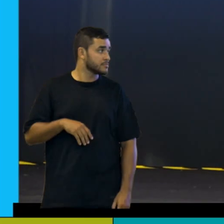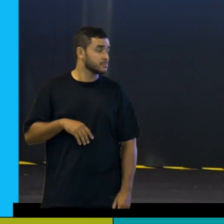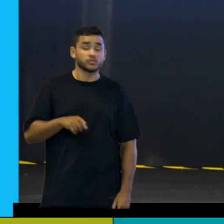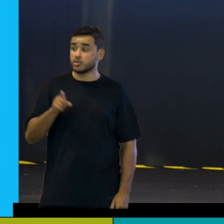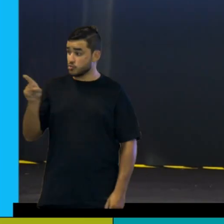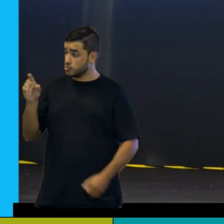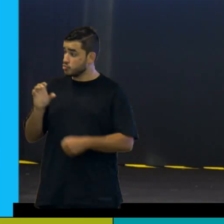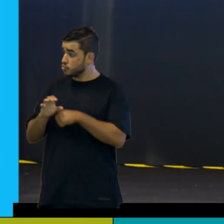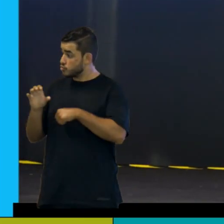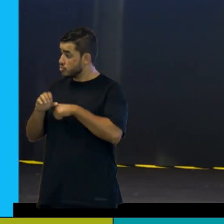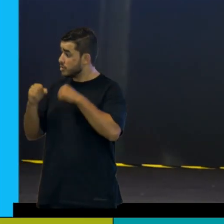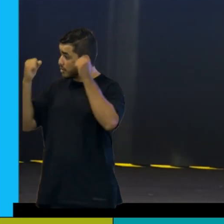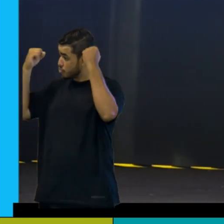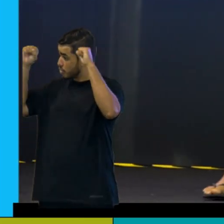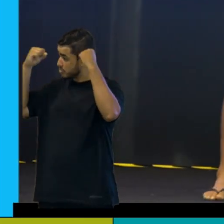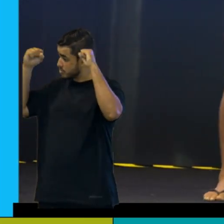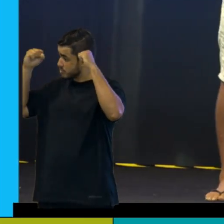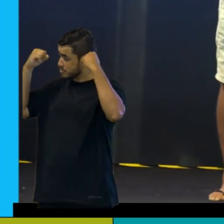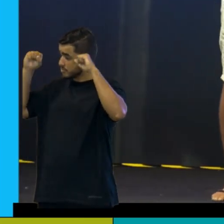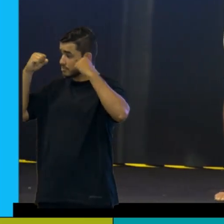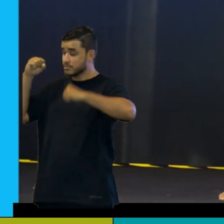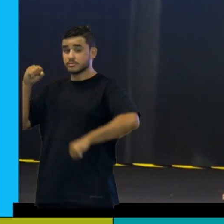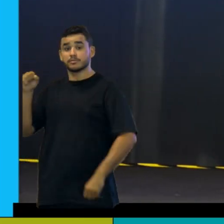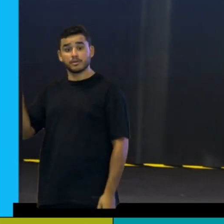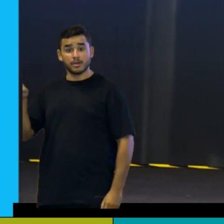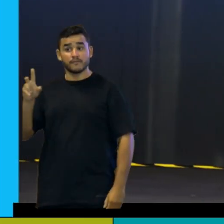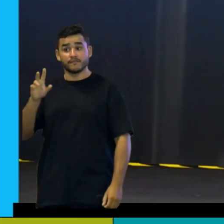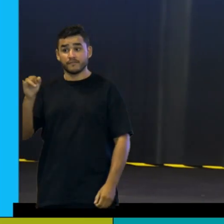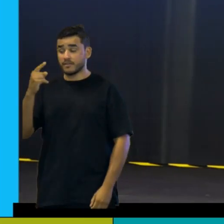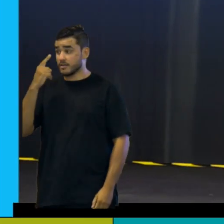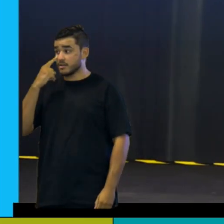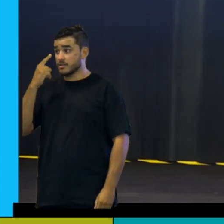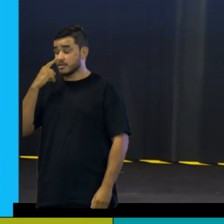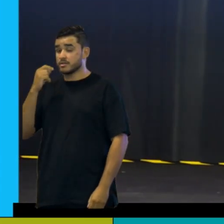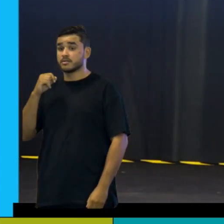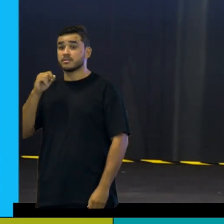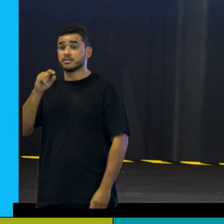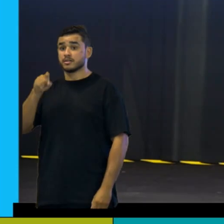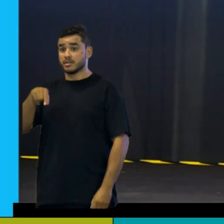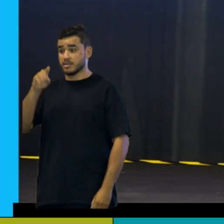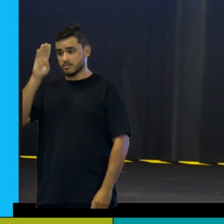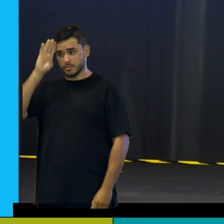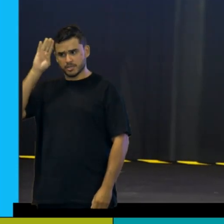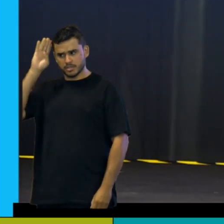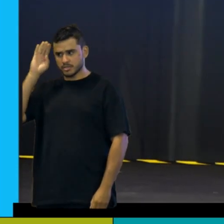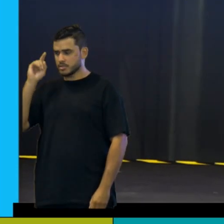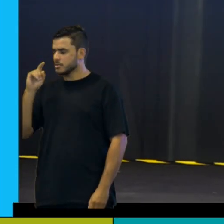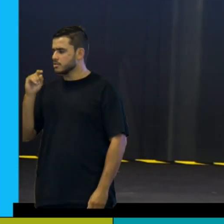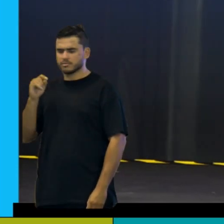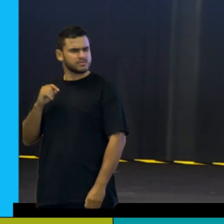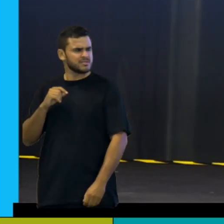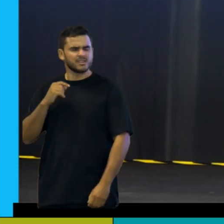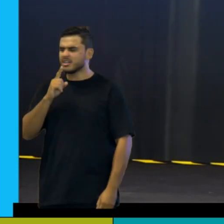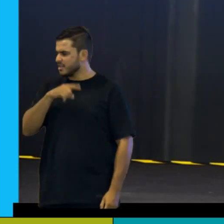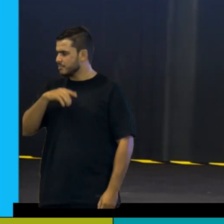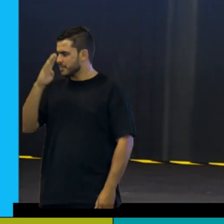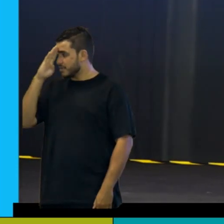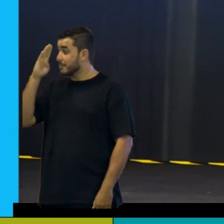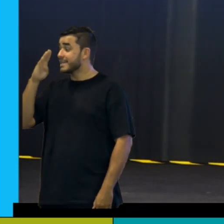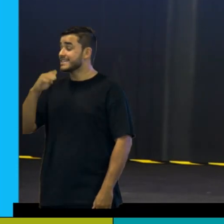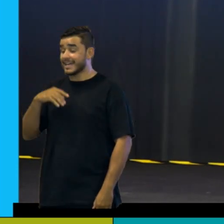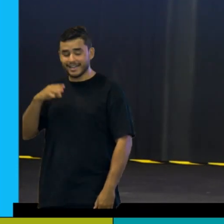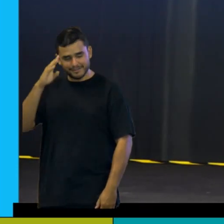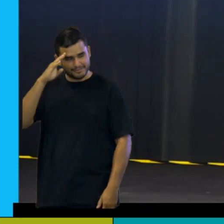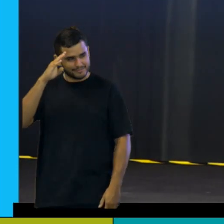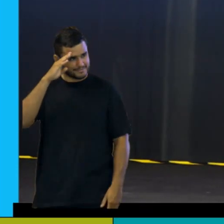já cursa educação física e você vai agora para a academia militar. Deixa eu te perguntar, é bom mesmo em matemática? Sou. Vou